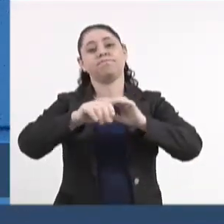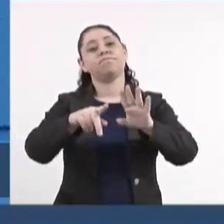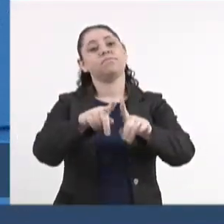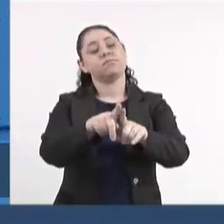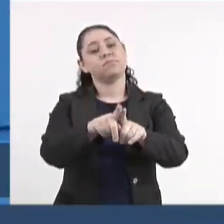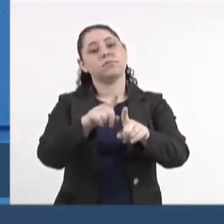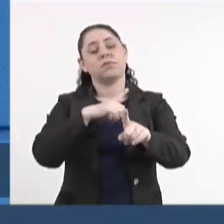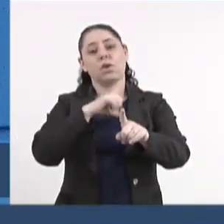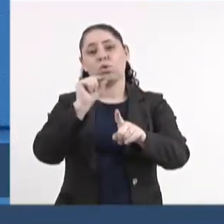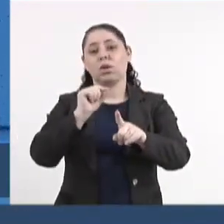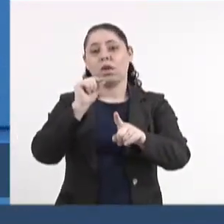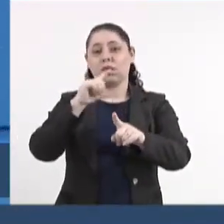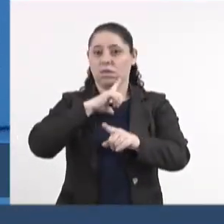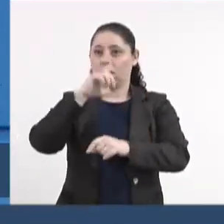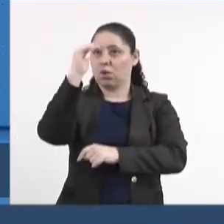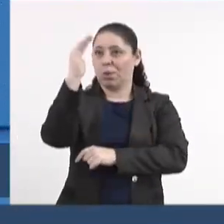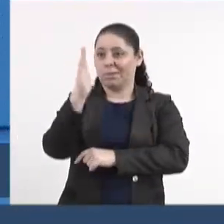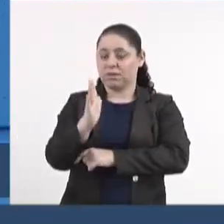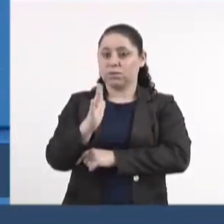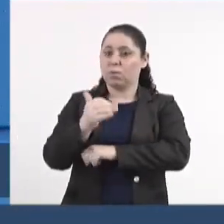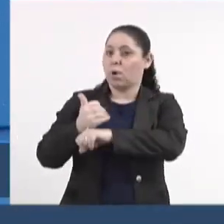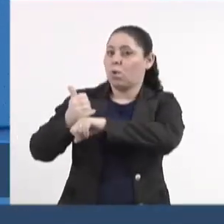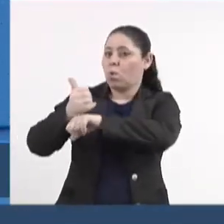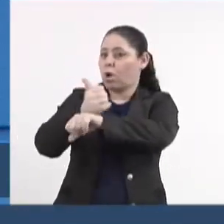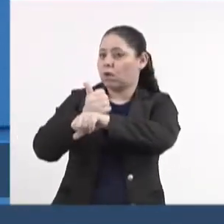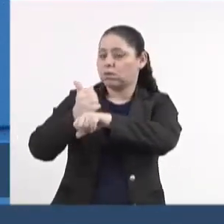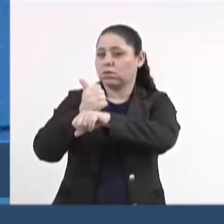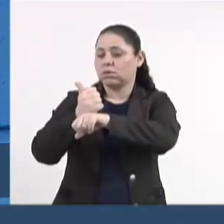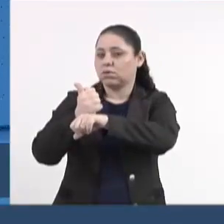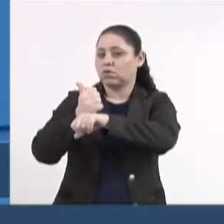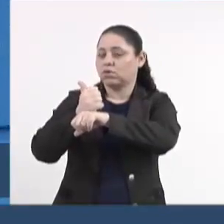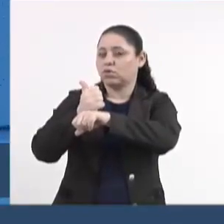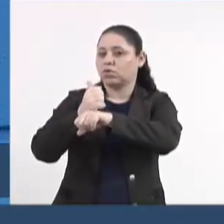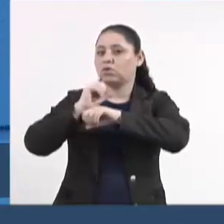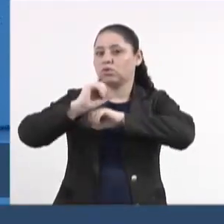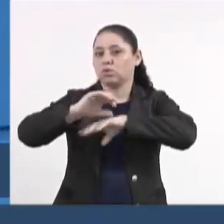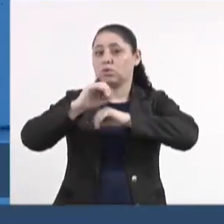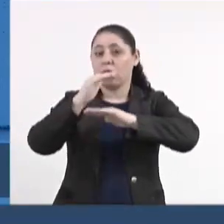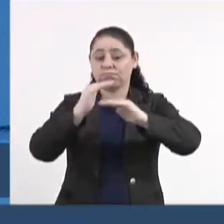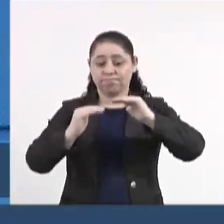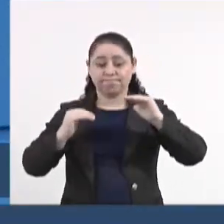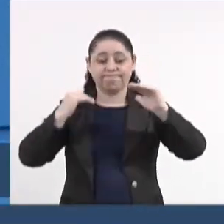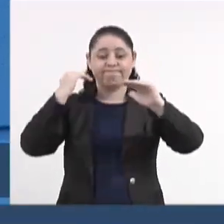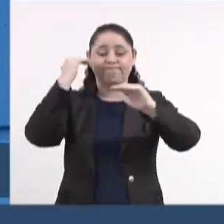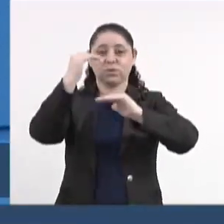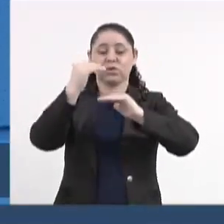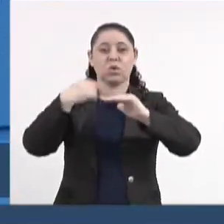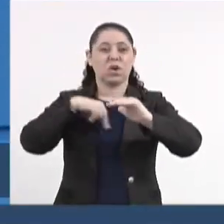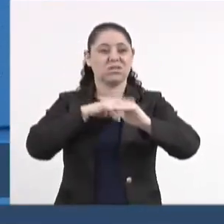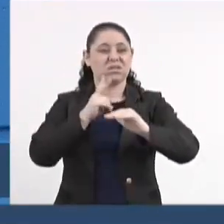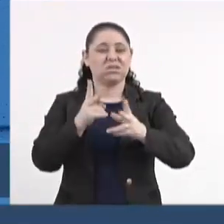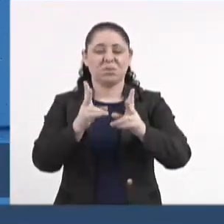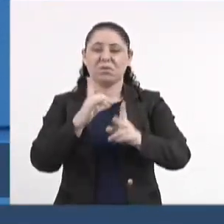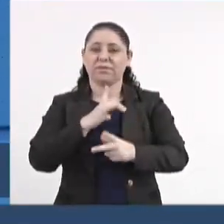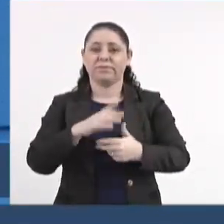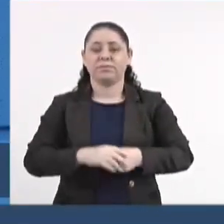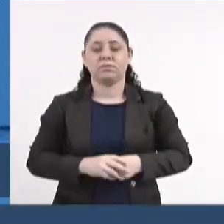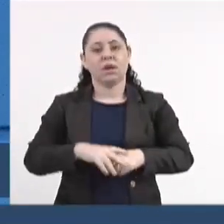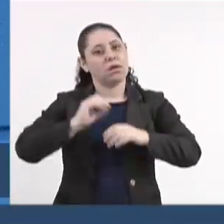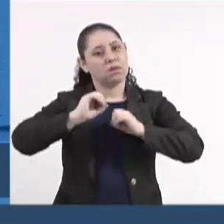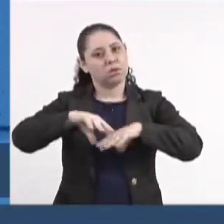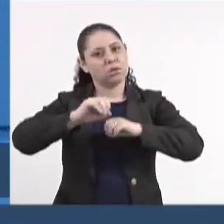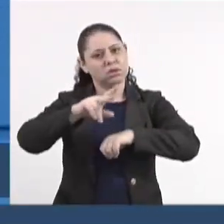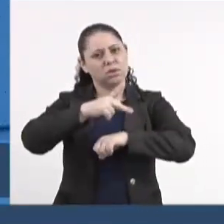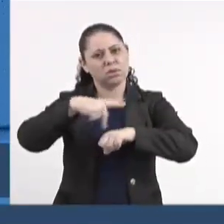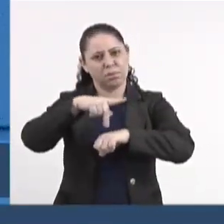de termos no Brasil uma qualidade de educação superior ao que a gente sempre teve aqui. E a educação